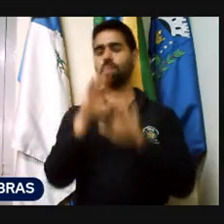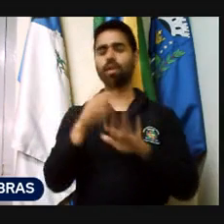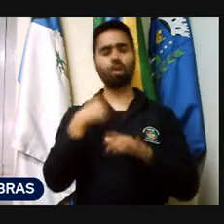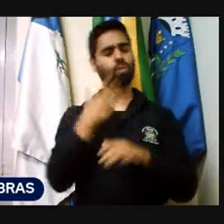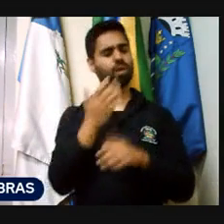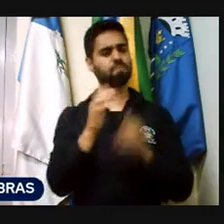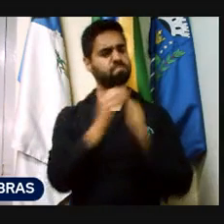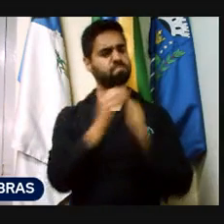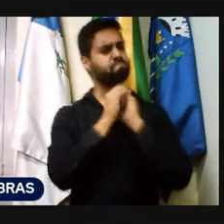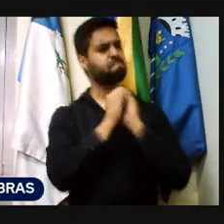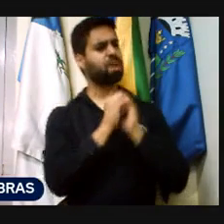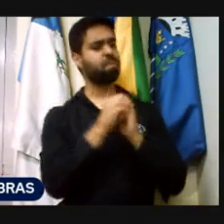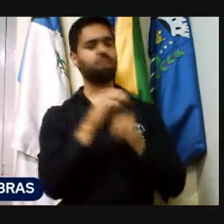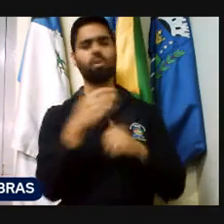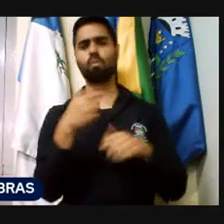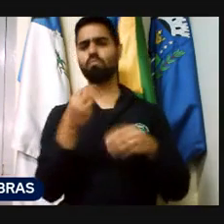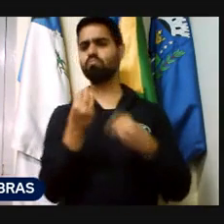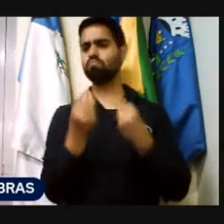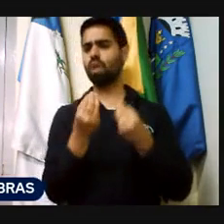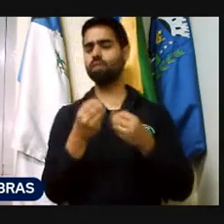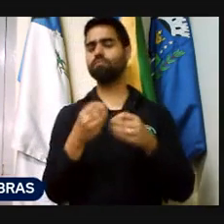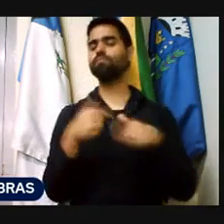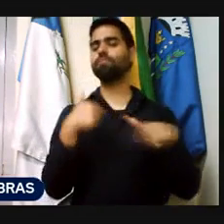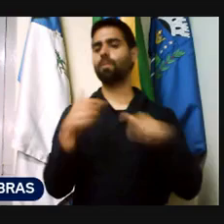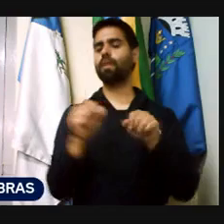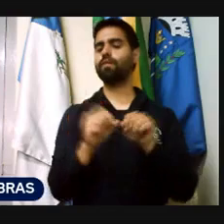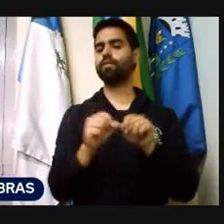te parabenizá-lo pelo excelente trabalho que o senhor tem feito.